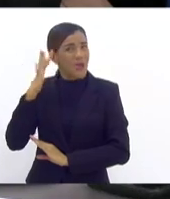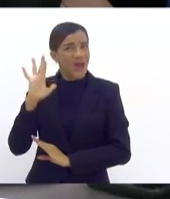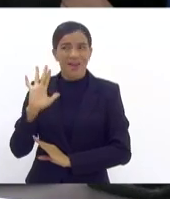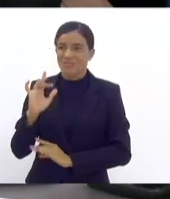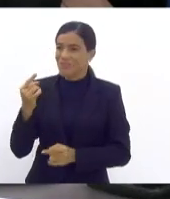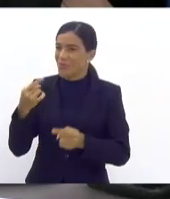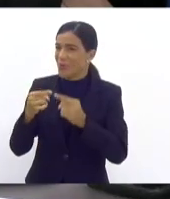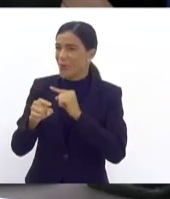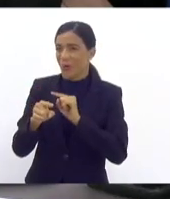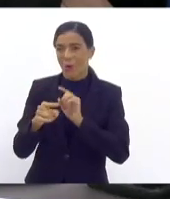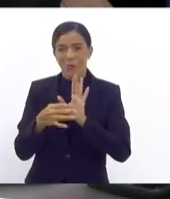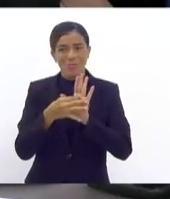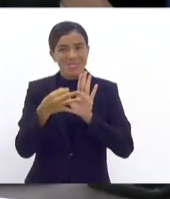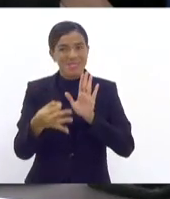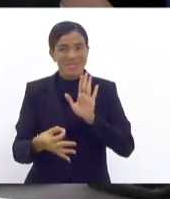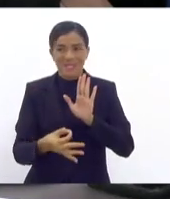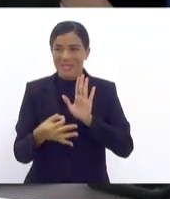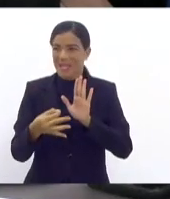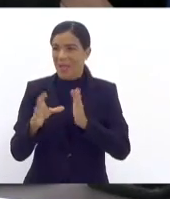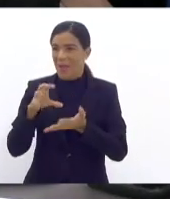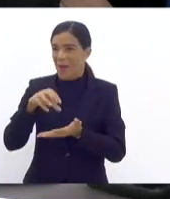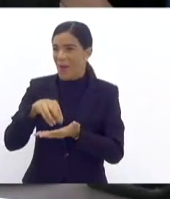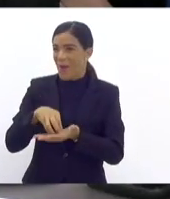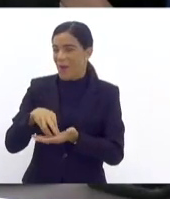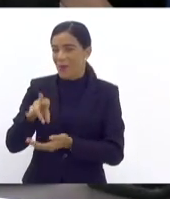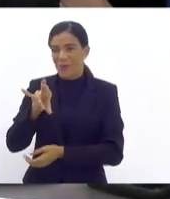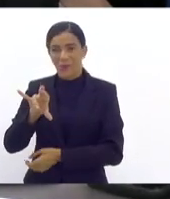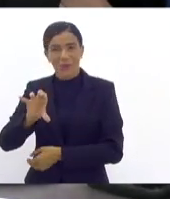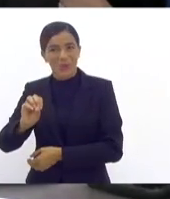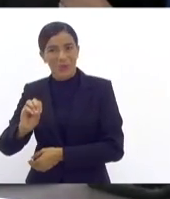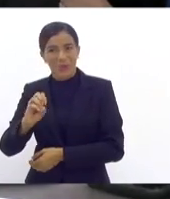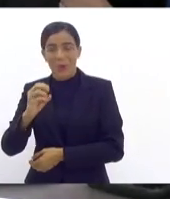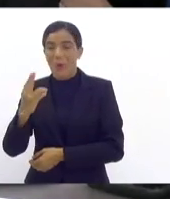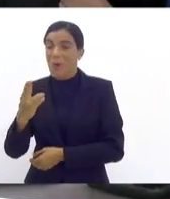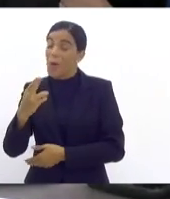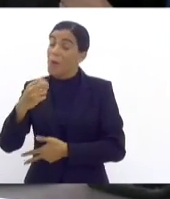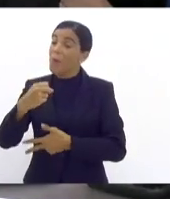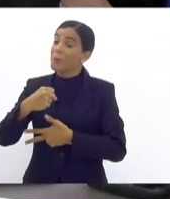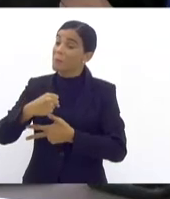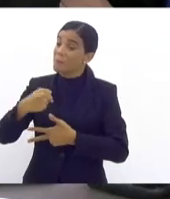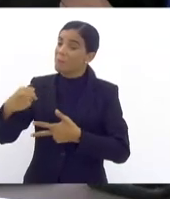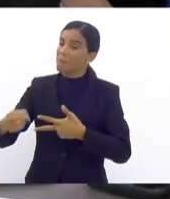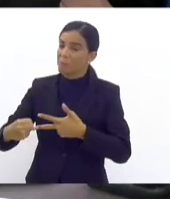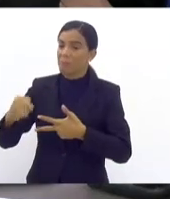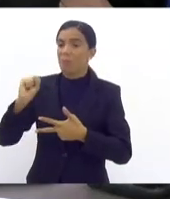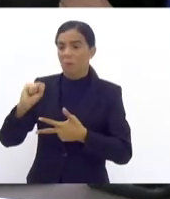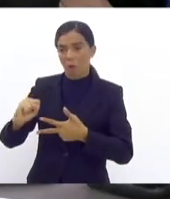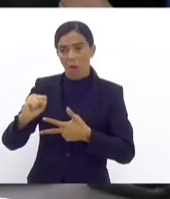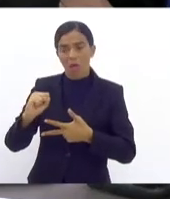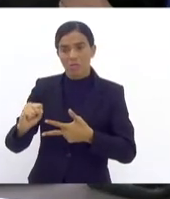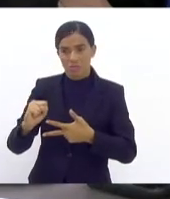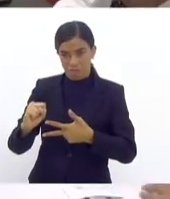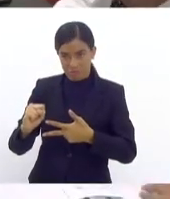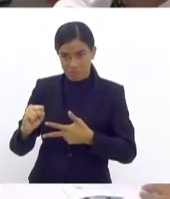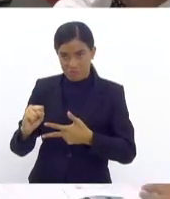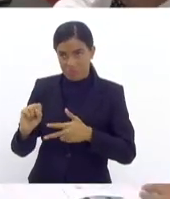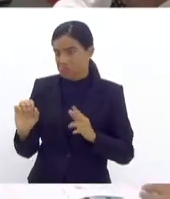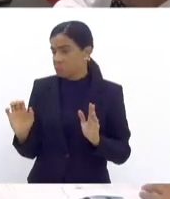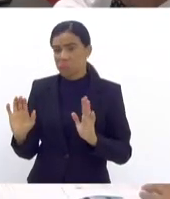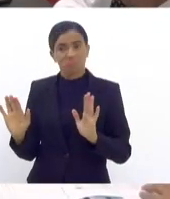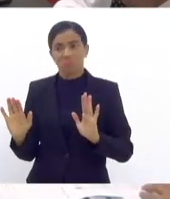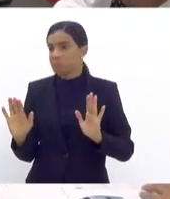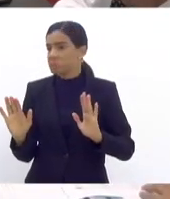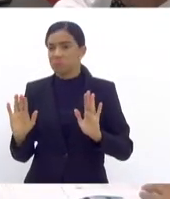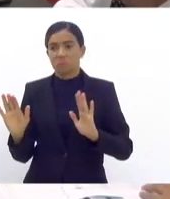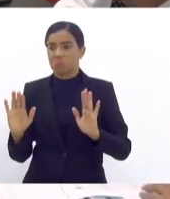nenhuma pessoa jurídica ou órgão do Estado do Rio de Janeiro, mas sim o Poder Executivo. É isso? Não cheguei a